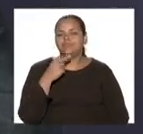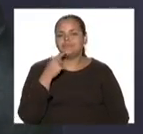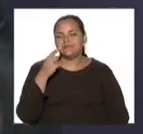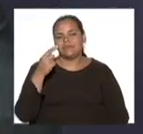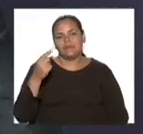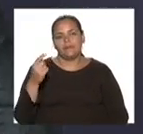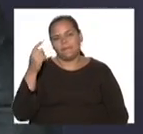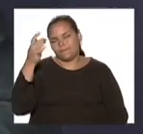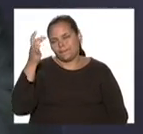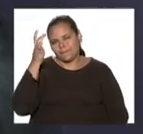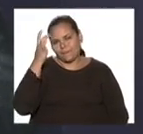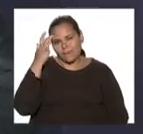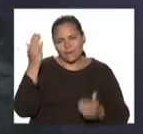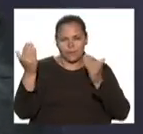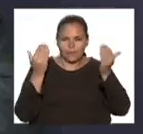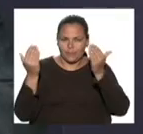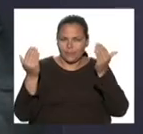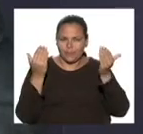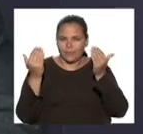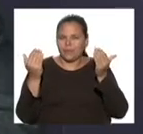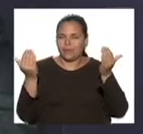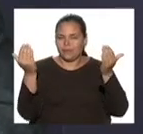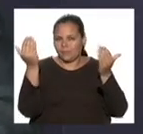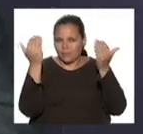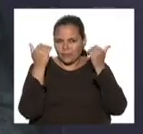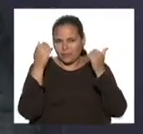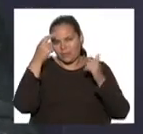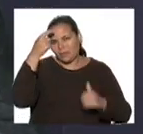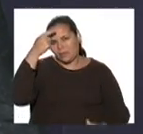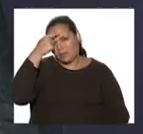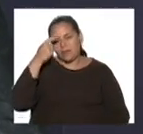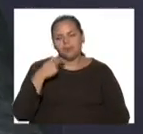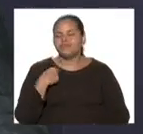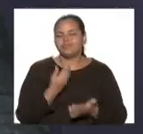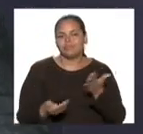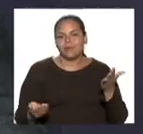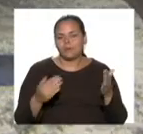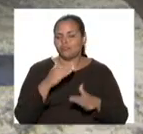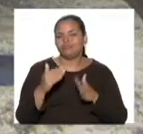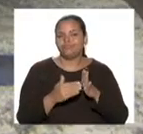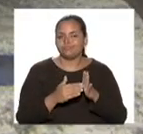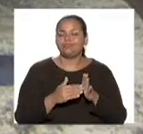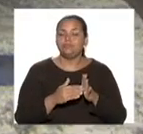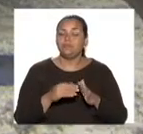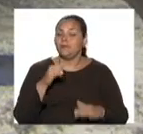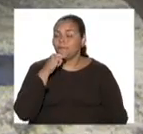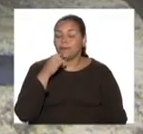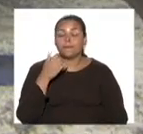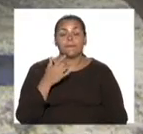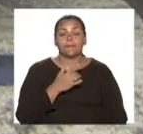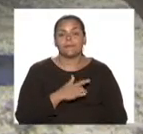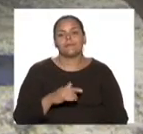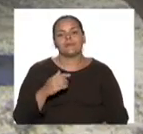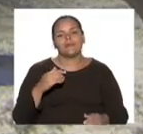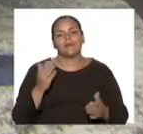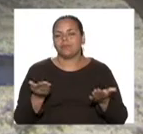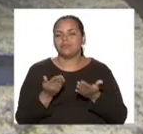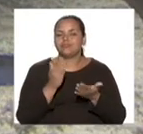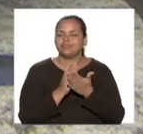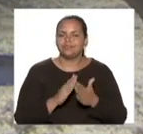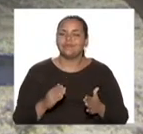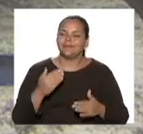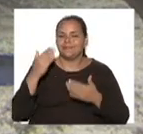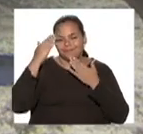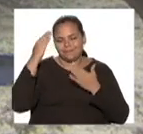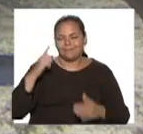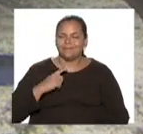condições psicológicas bem resolvidas, como é que ele vai te proteger? Todo mundo perde, né? Pois é. Deputado, infelizmente nosso programa está acabando.